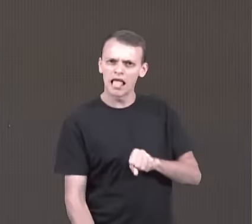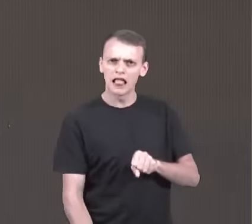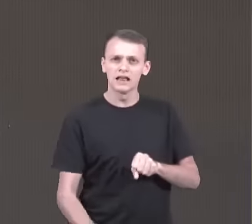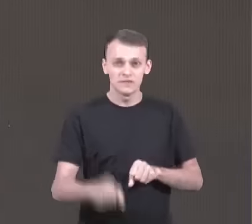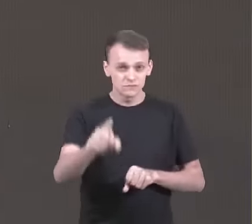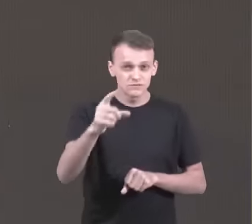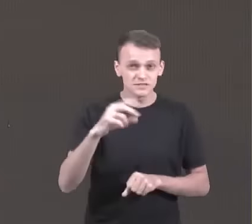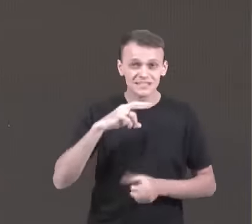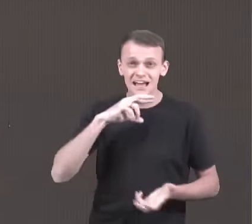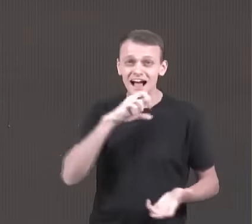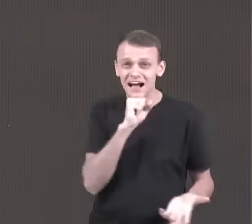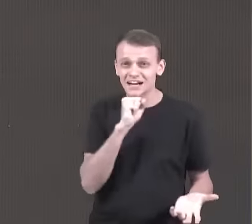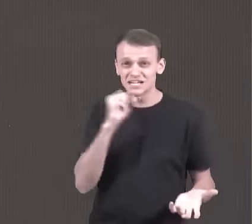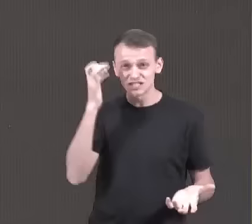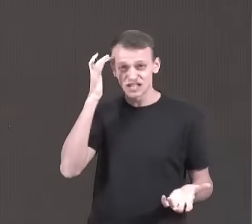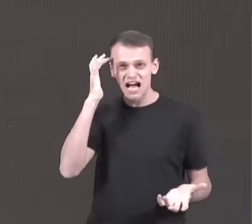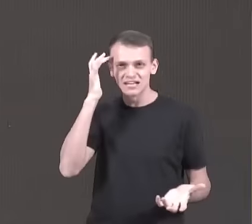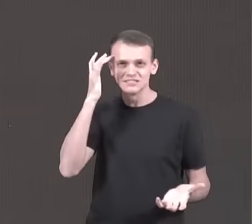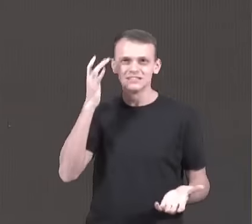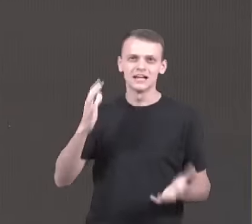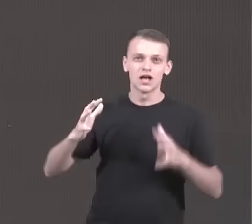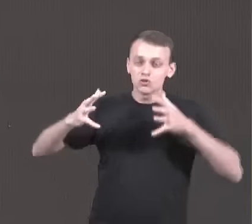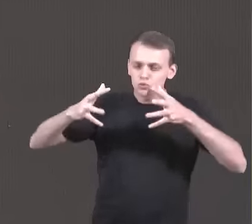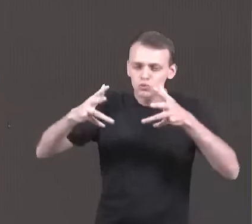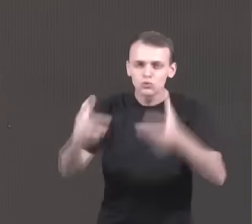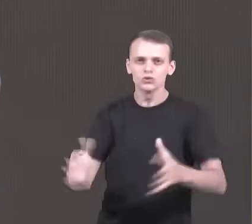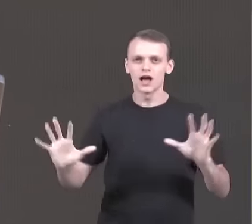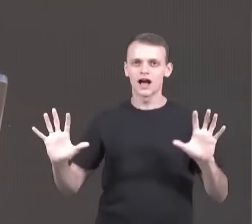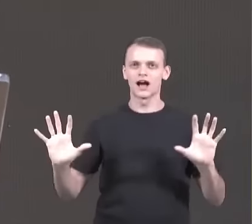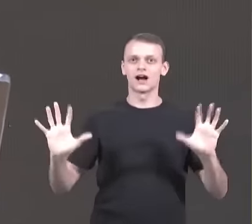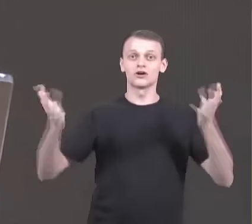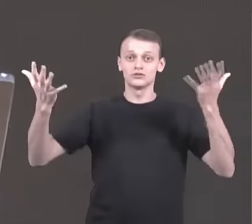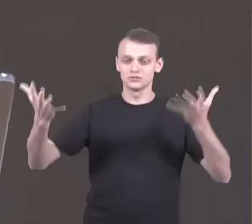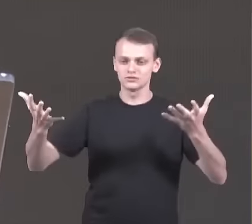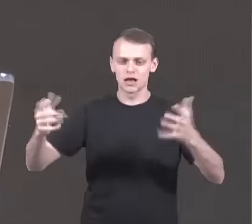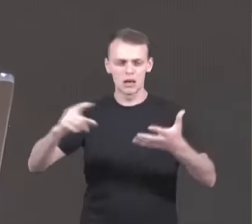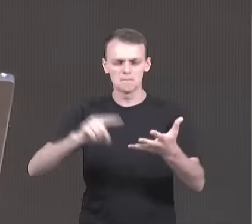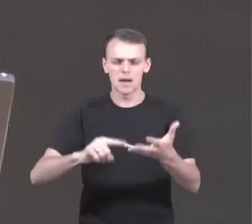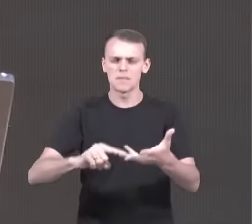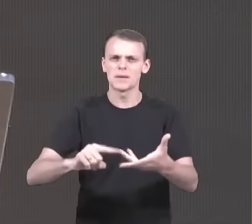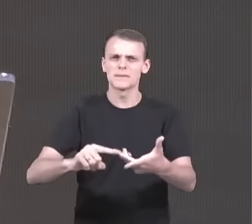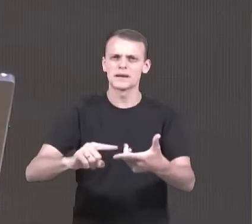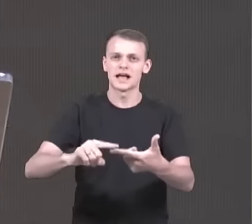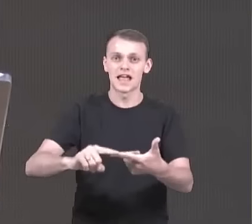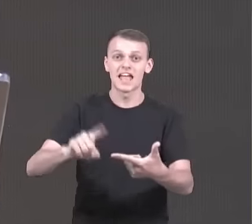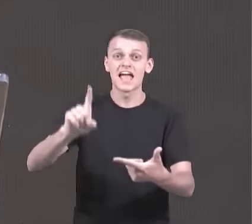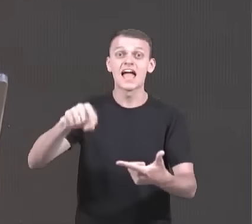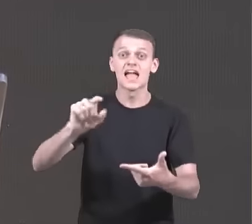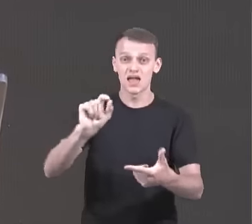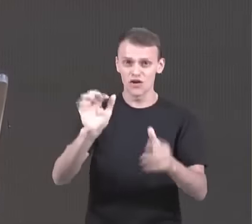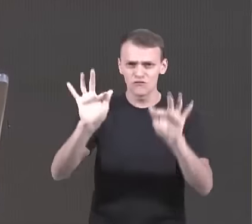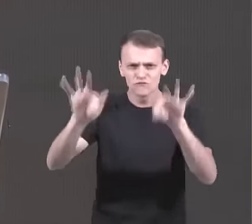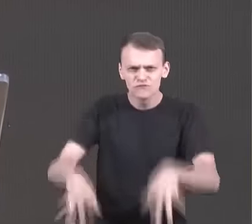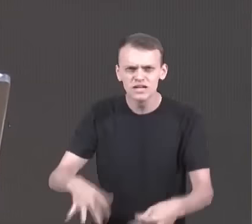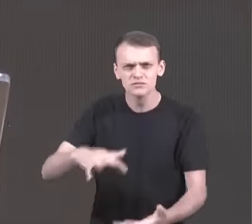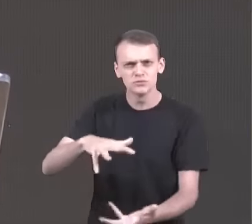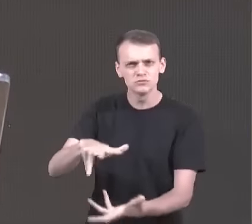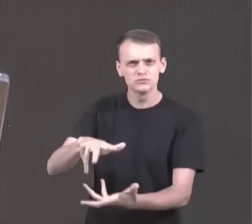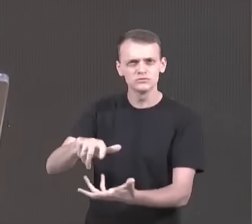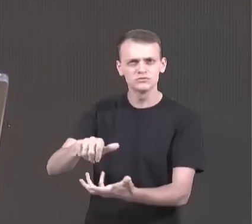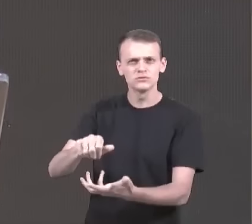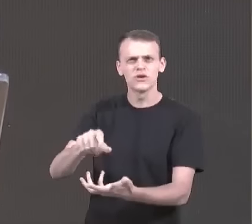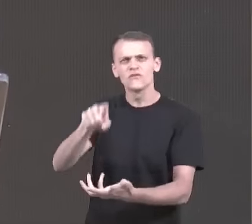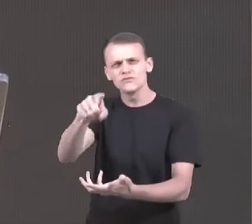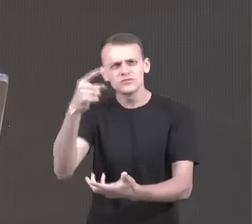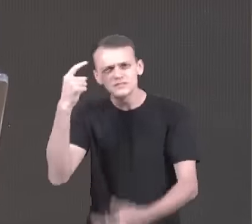Você acha que tudo isso que está acontecendo, com todos esses sinais, é uma evidência do fim do mundo?